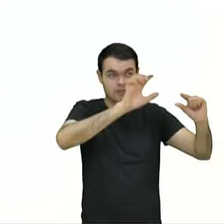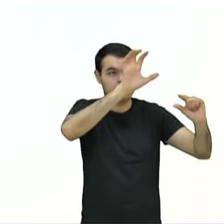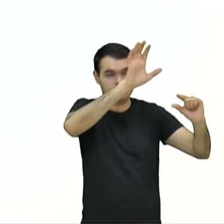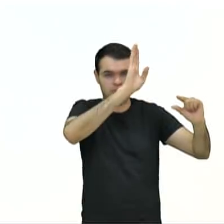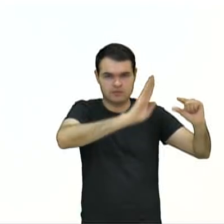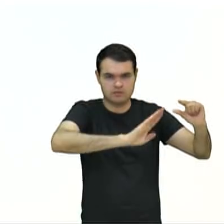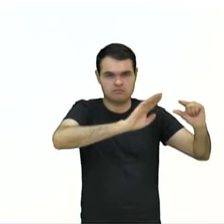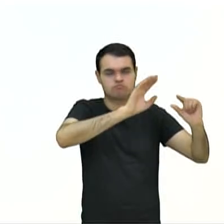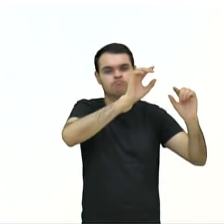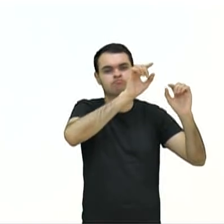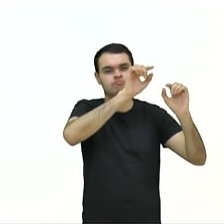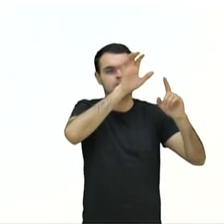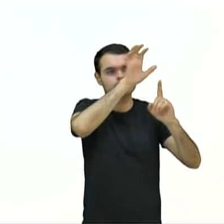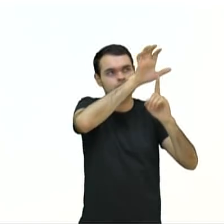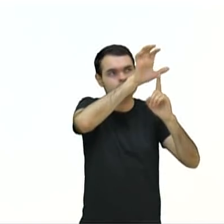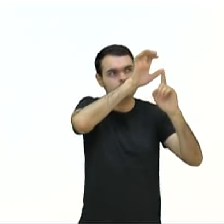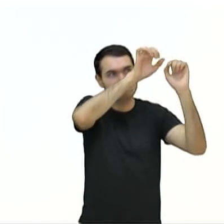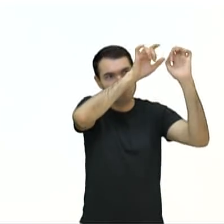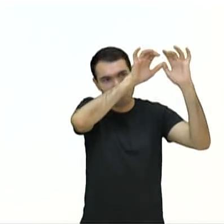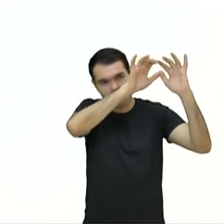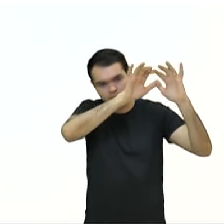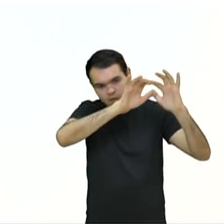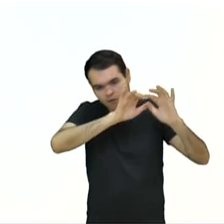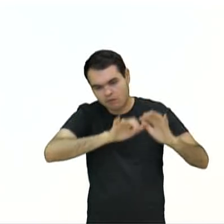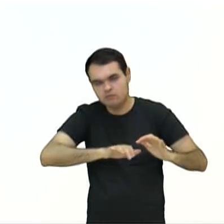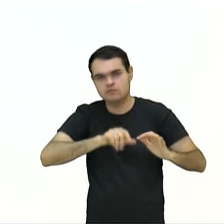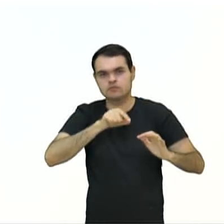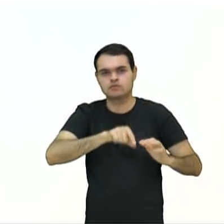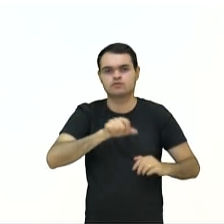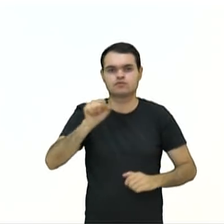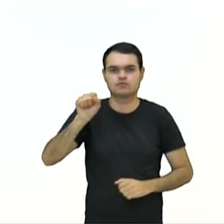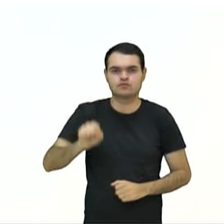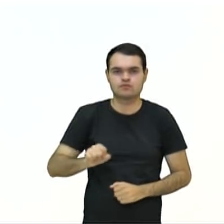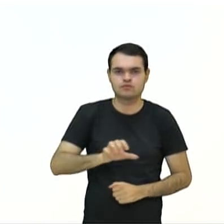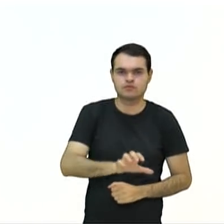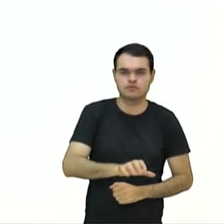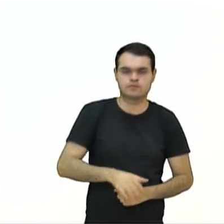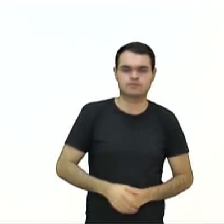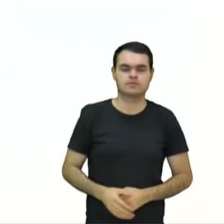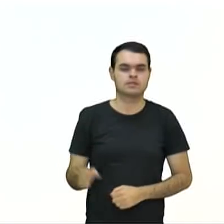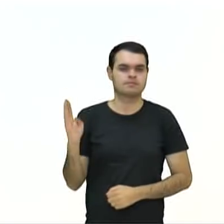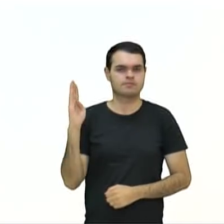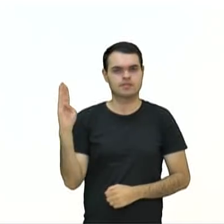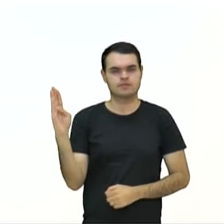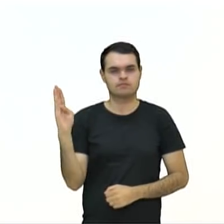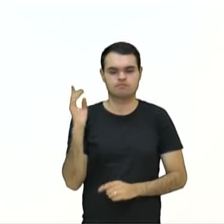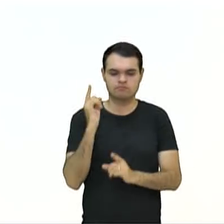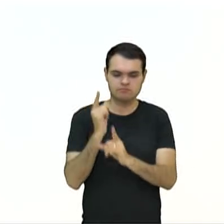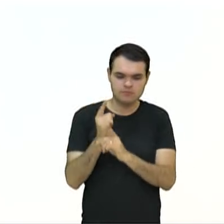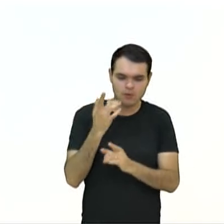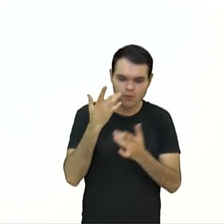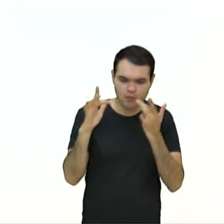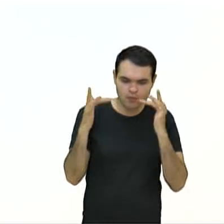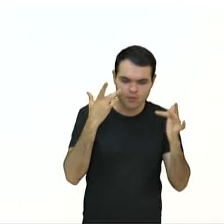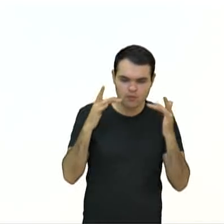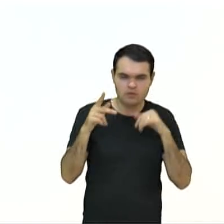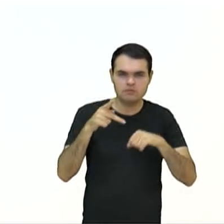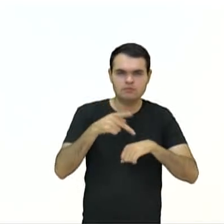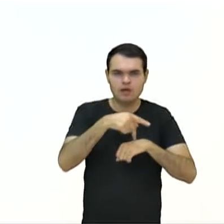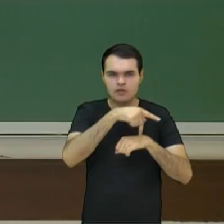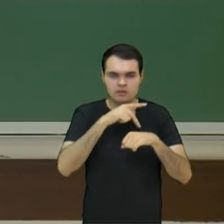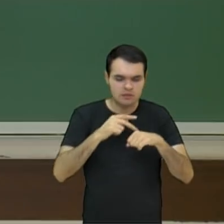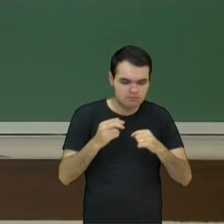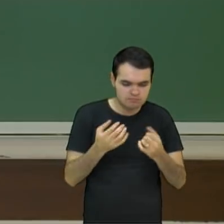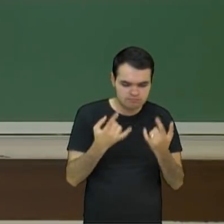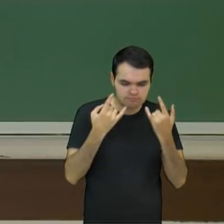brasileira vai fazer com que as pessoas se desloquem para a região Sudeste, né? E também a letra B, a descoberta de ouro e pedras preciosas